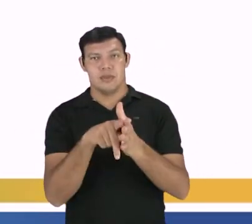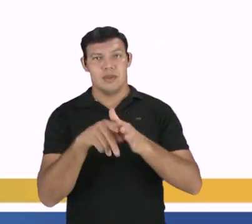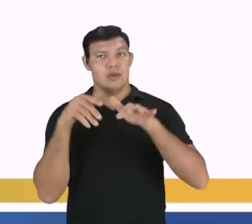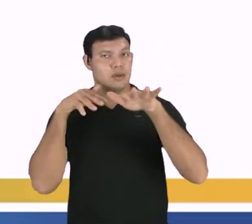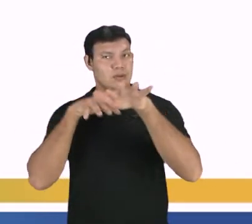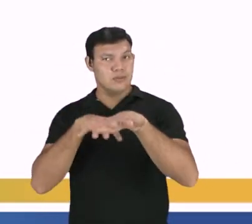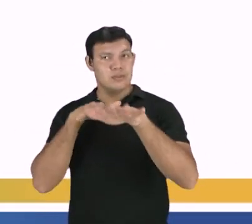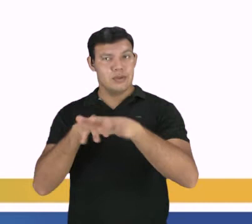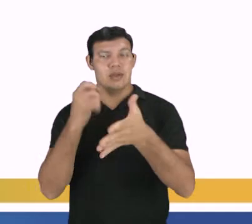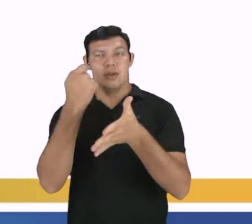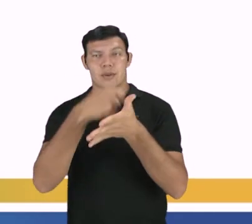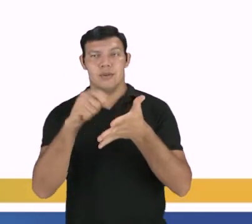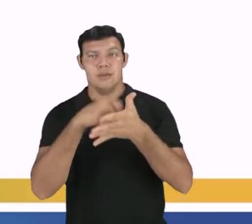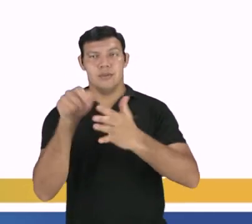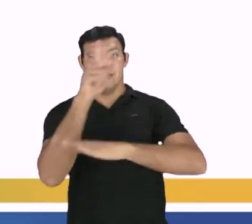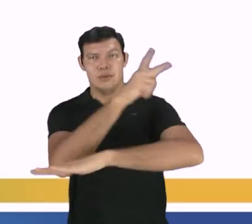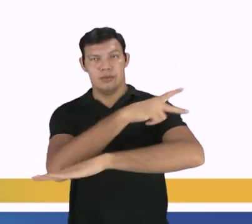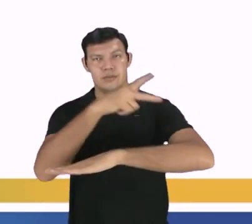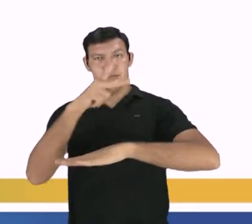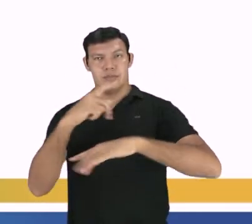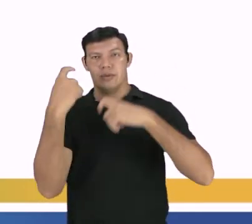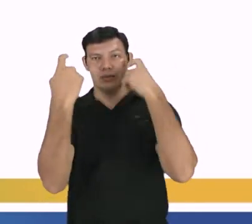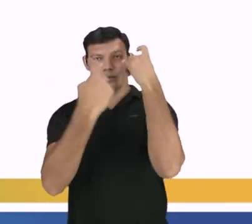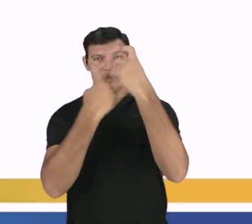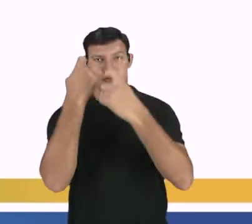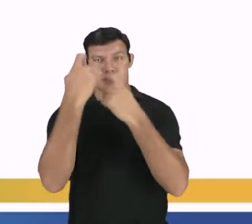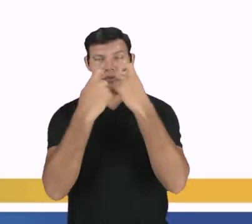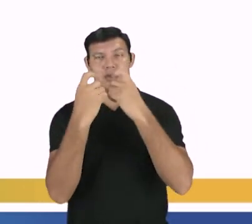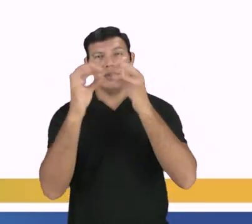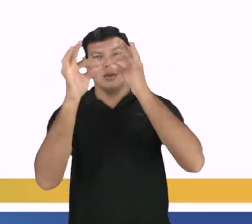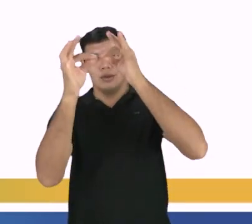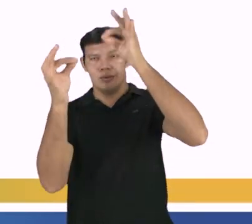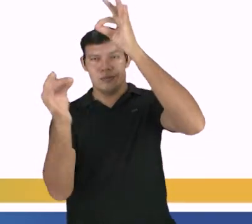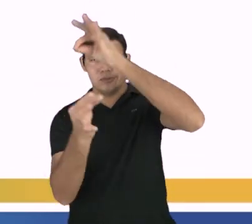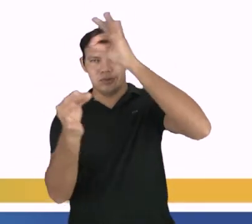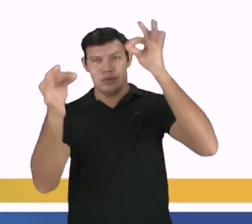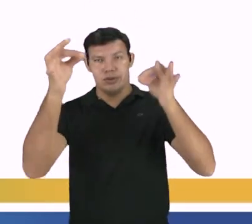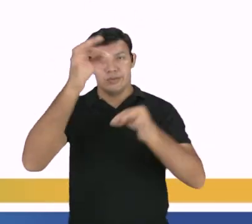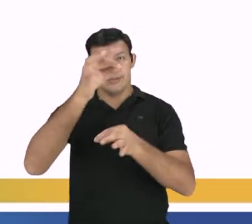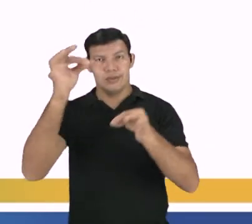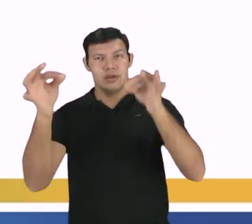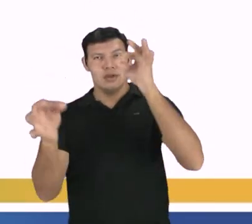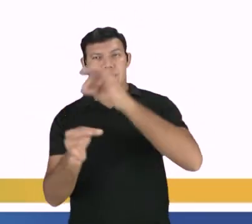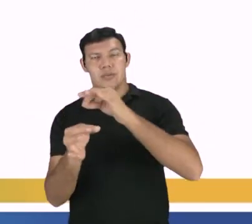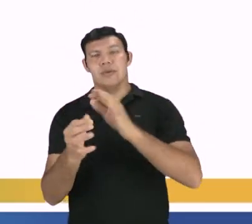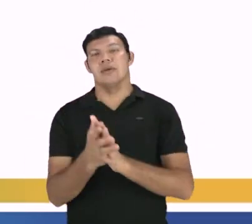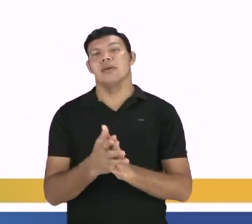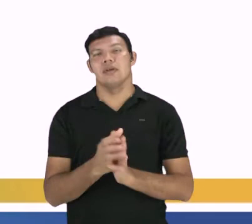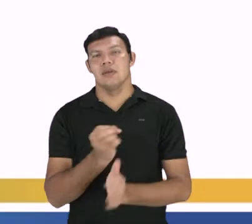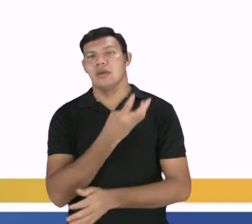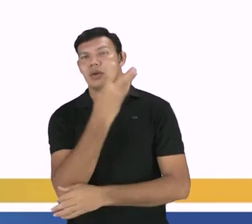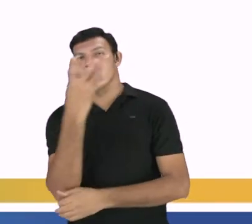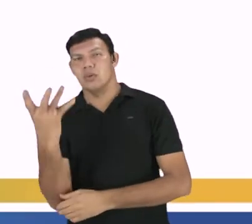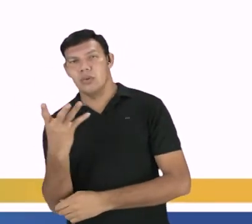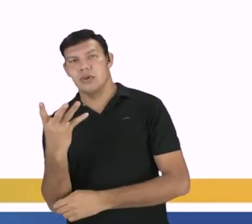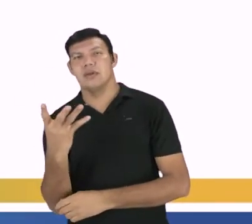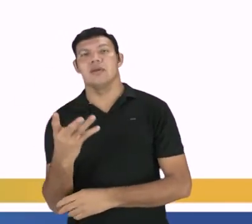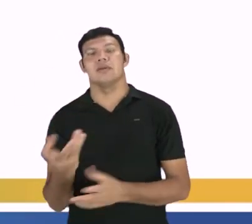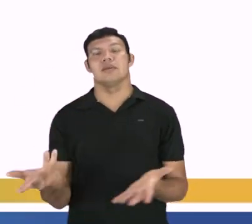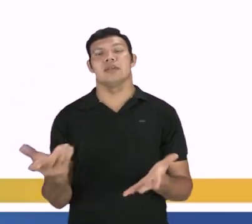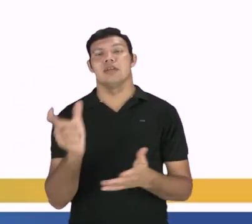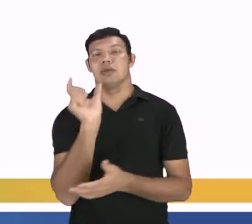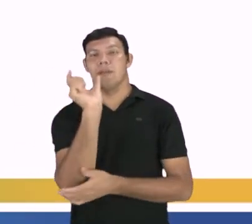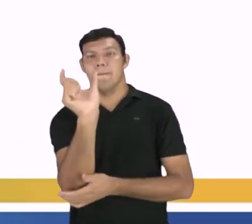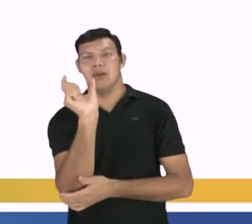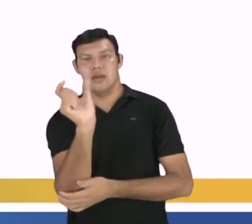escritas parnasianas demonstravam preocupação com a metrificação, tendo a quantidade de sílabas iguais à quantidade de